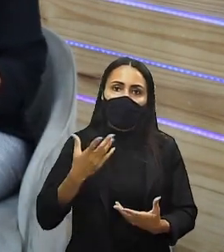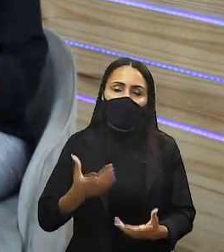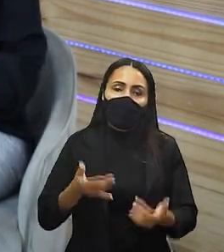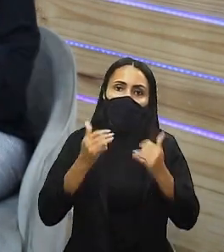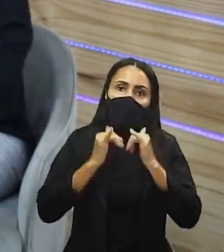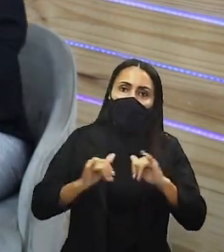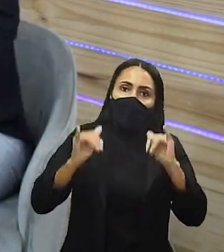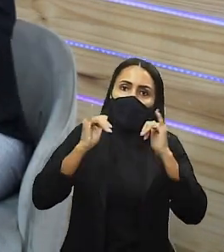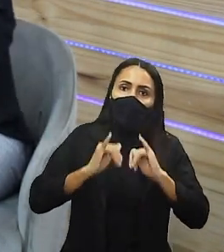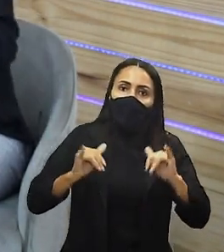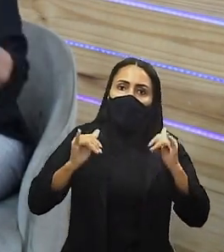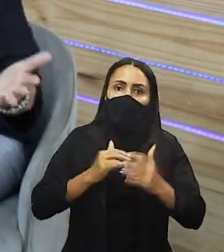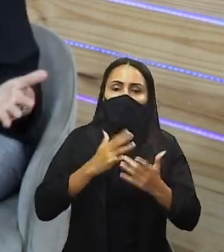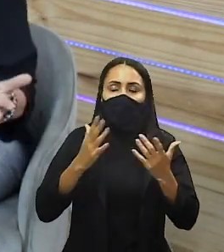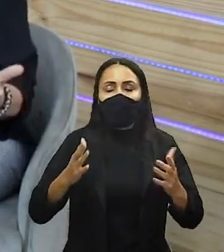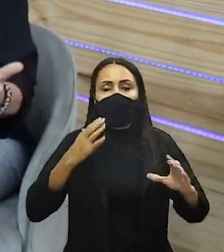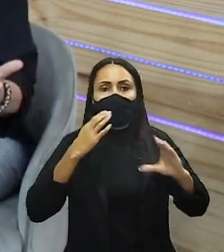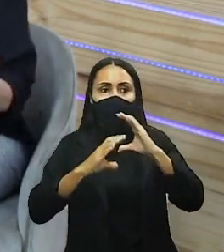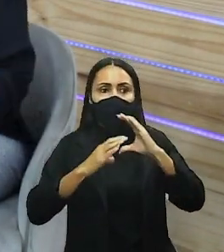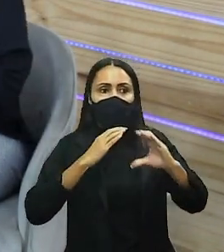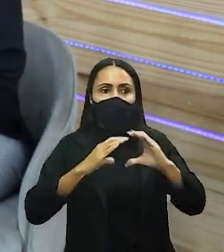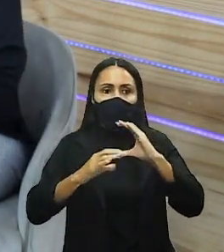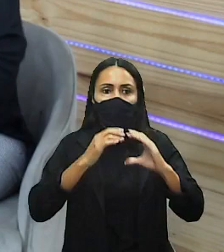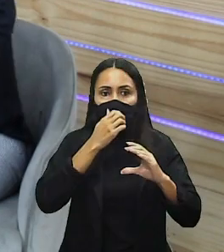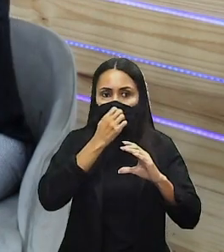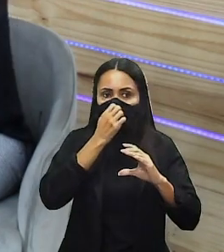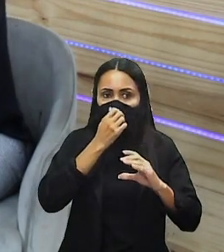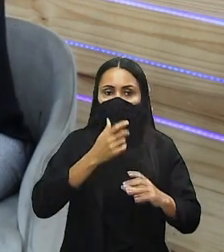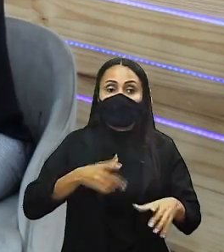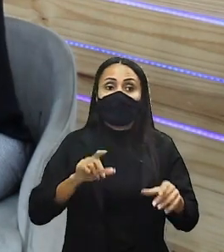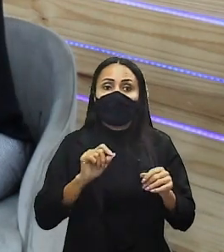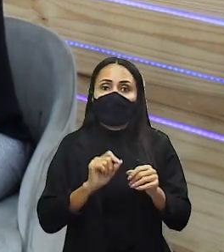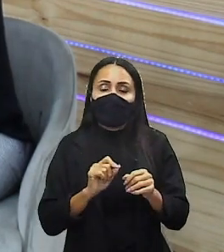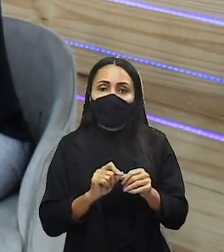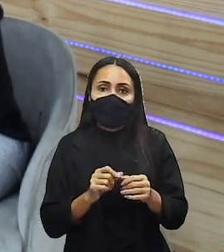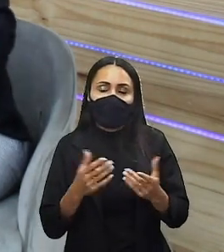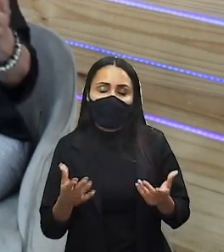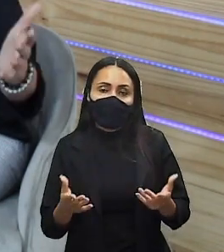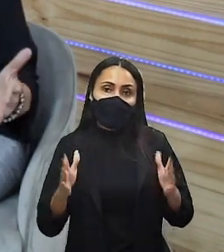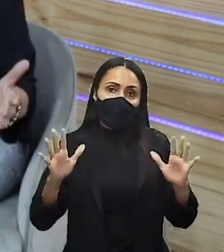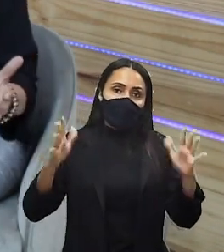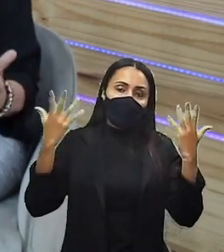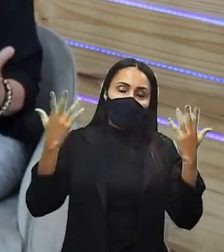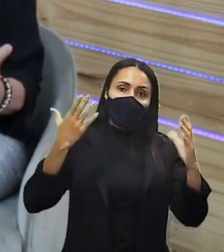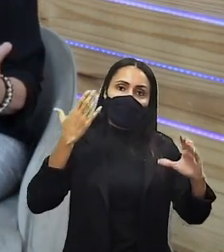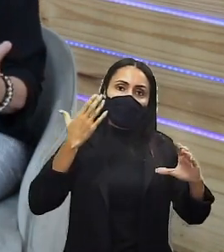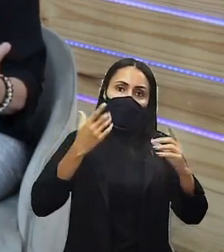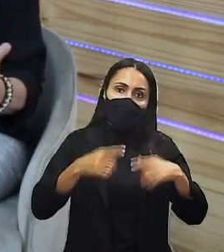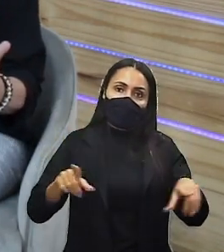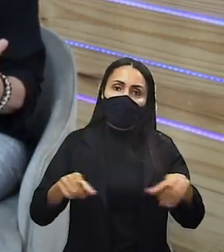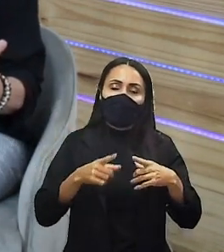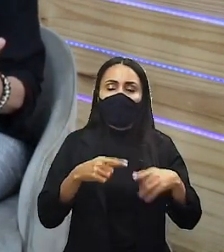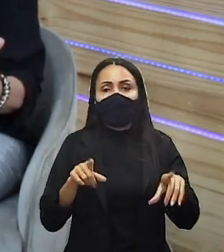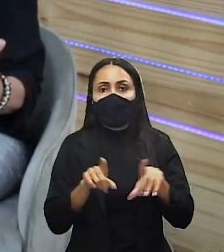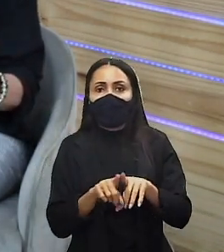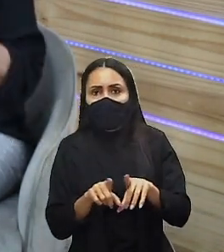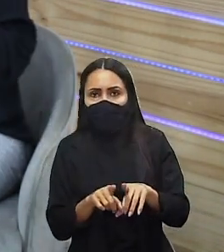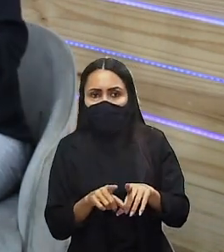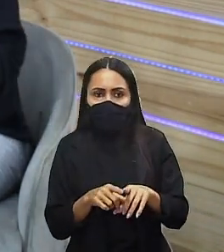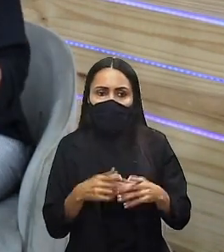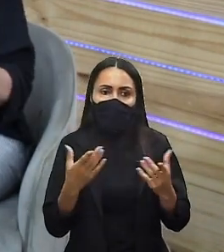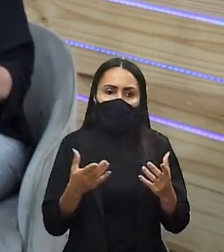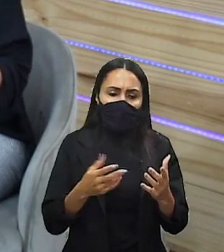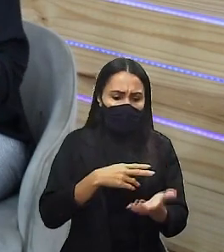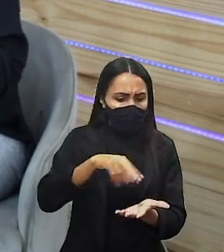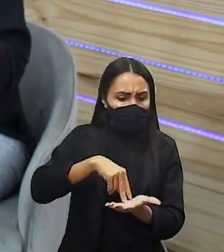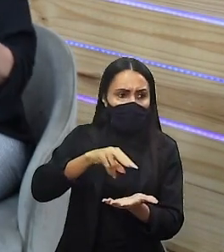citações, concurso de cantor, né? Fazer um festival de música dentro da biblioteca, de